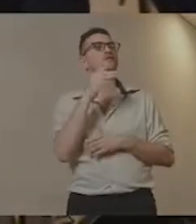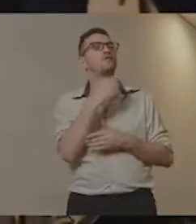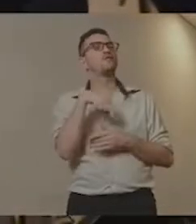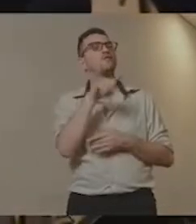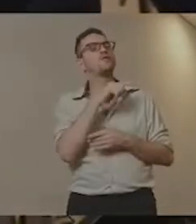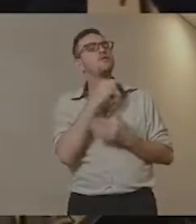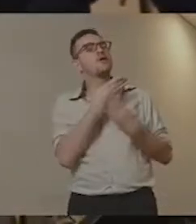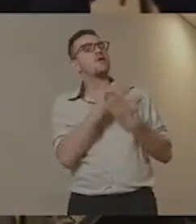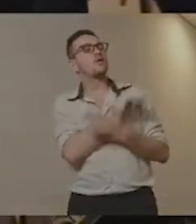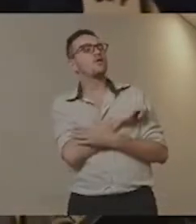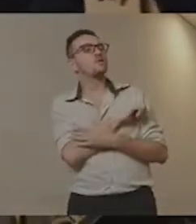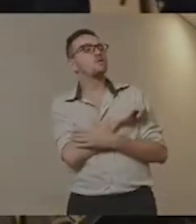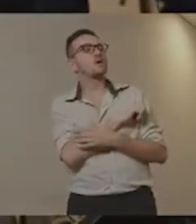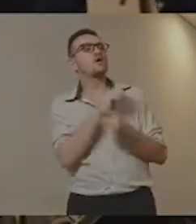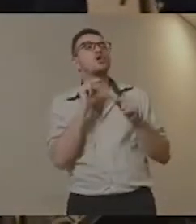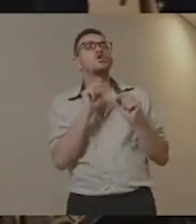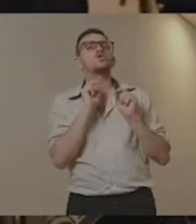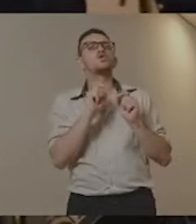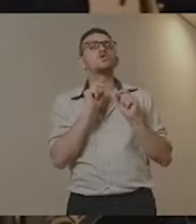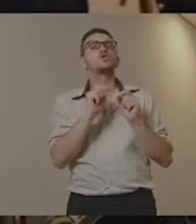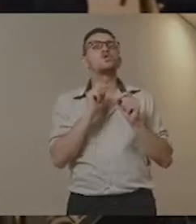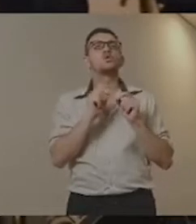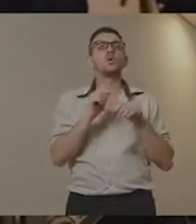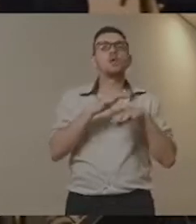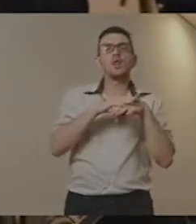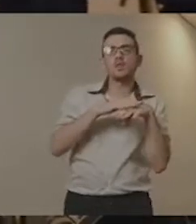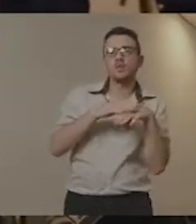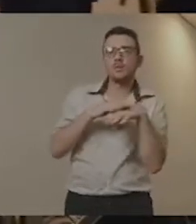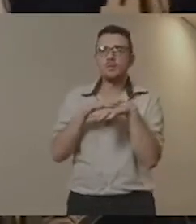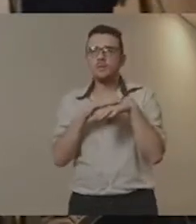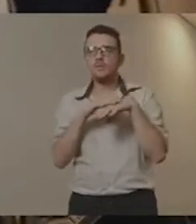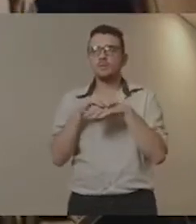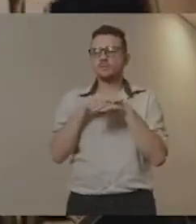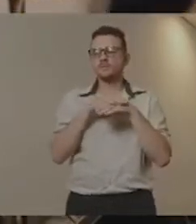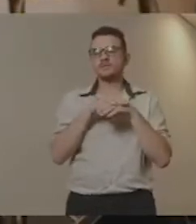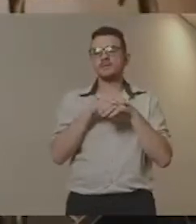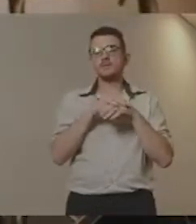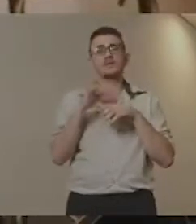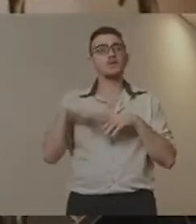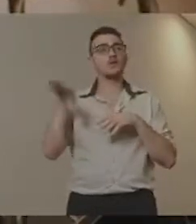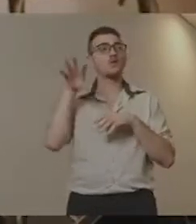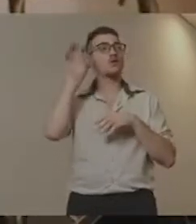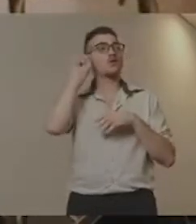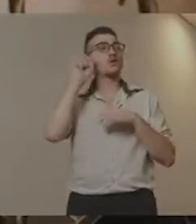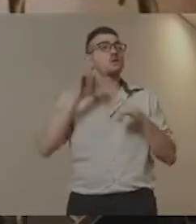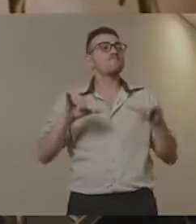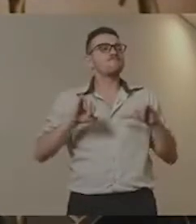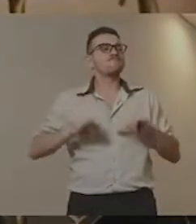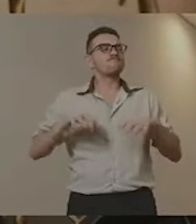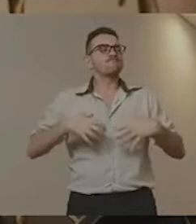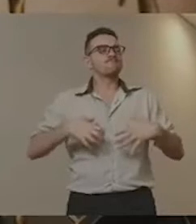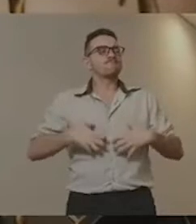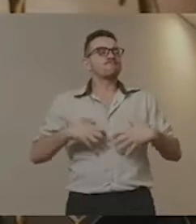muito mais do que transtornos, né, patologias, nós vamos ouvir sofrimento emocional,